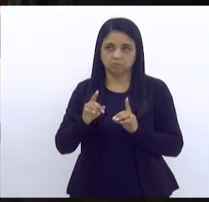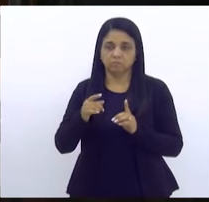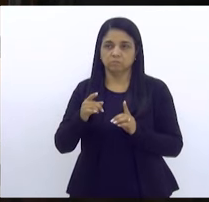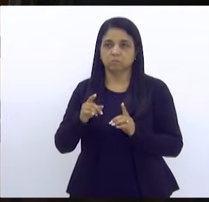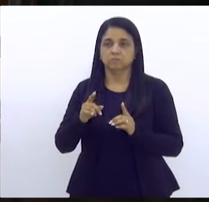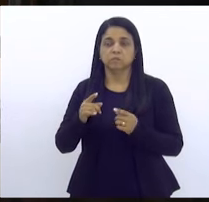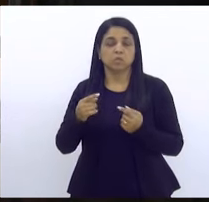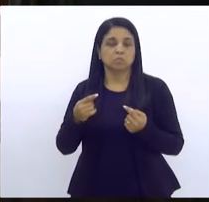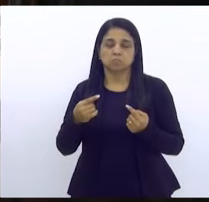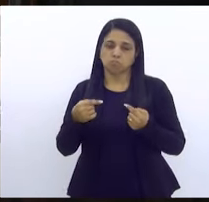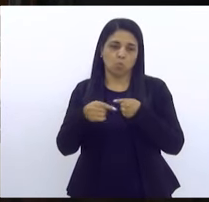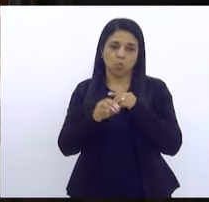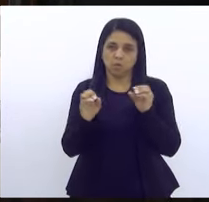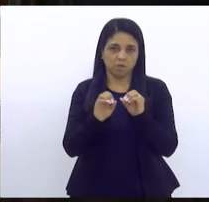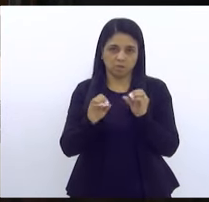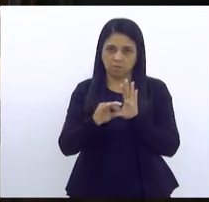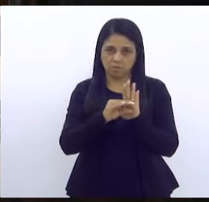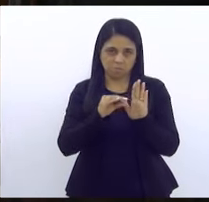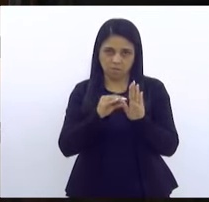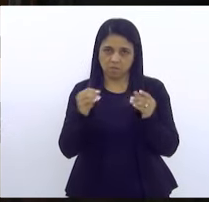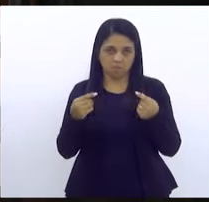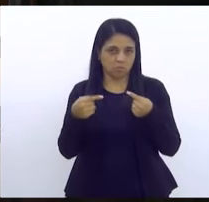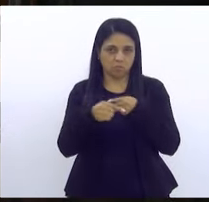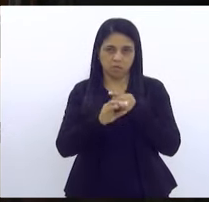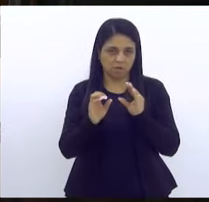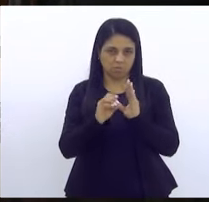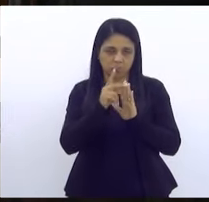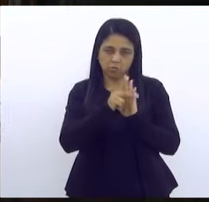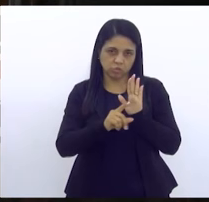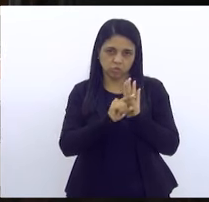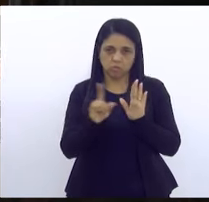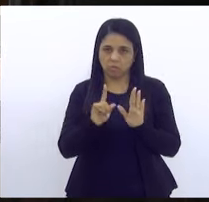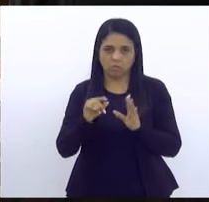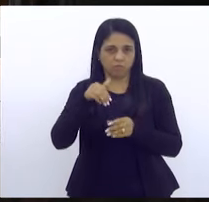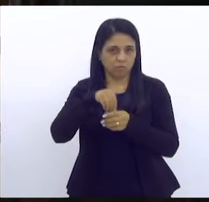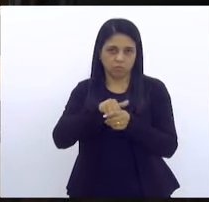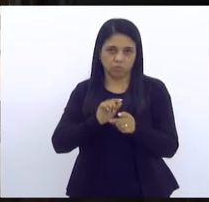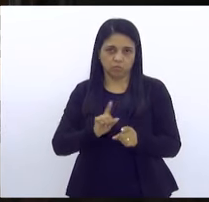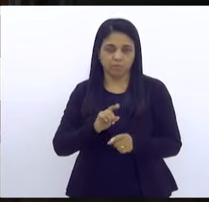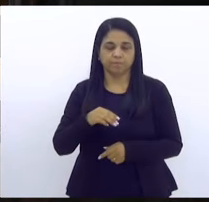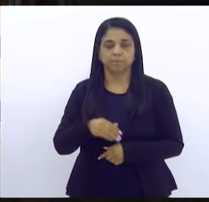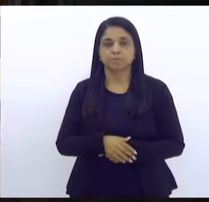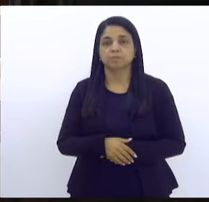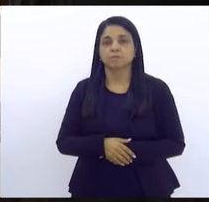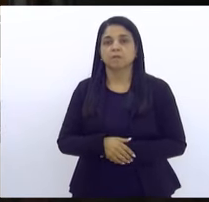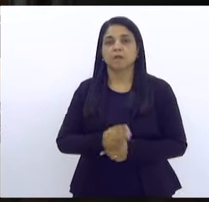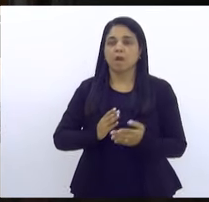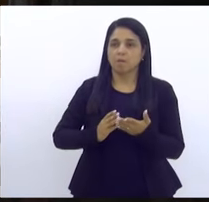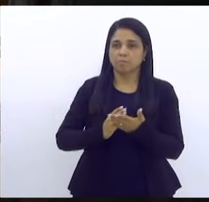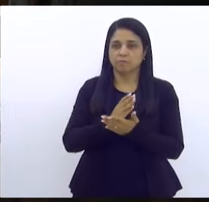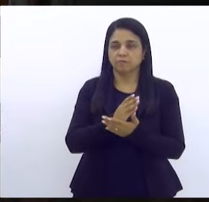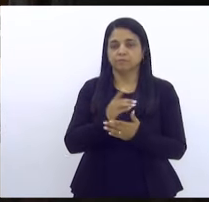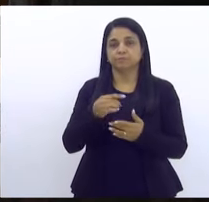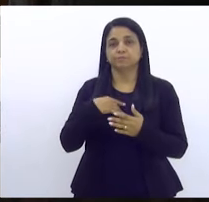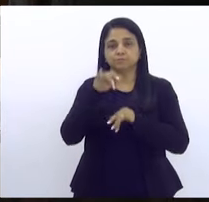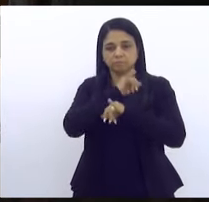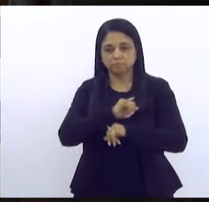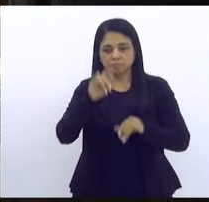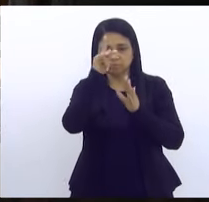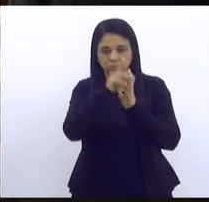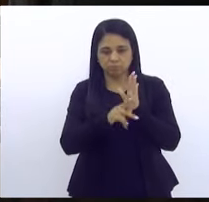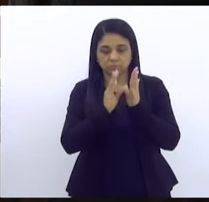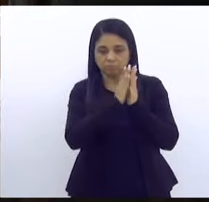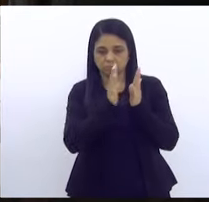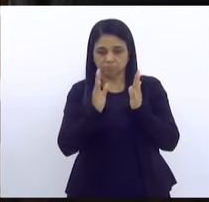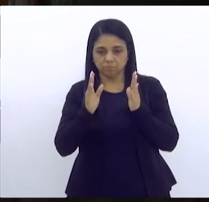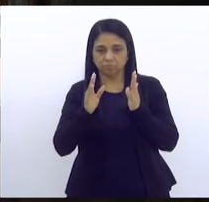contrário ao projeto, nem contrário à emenda. Está mantido. Aprovado. Anuncio, incluído na ordem